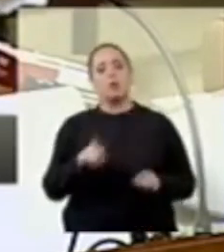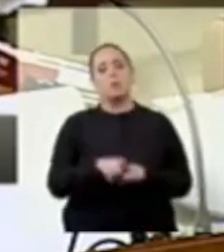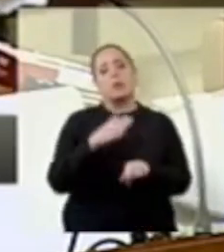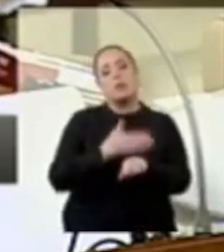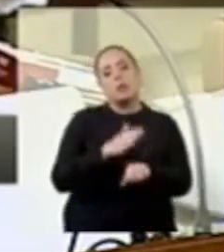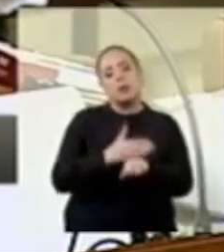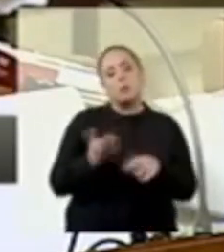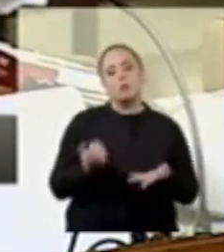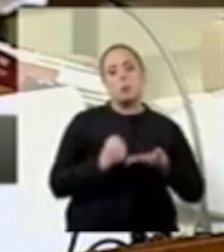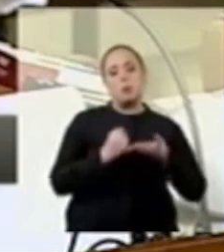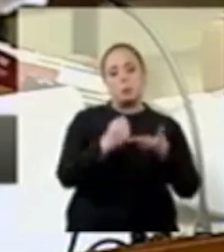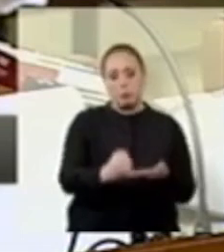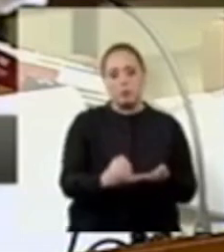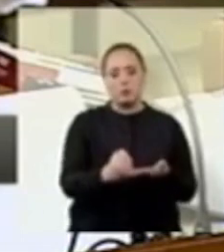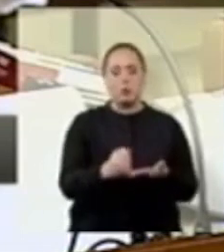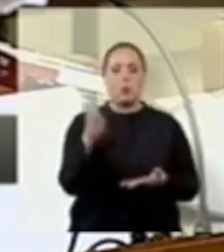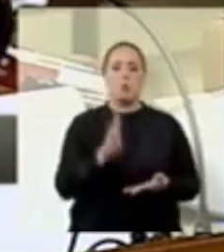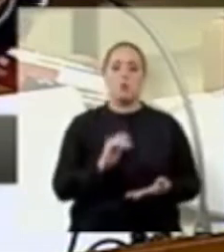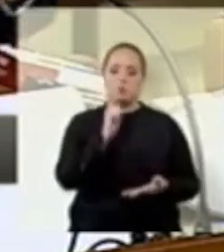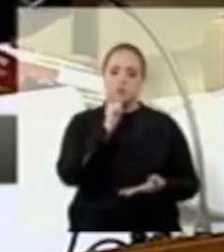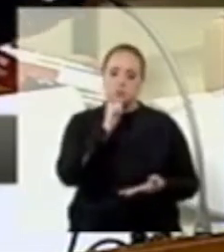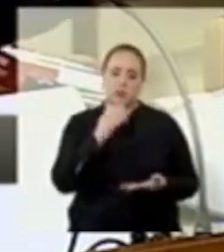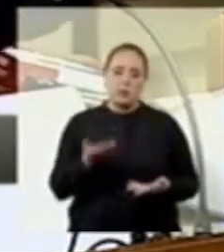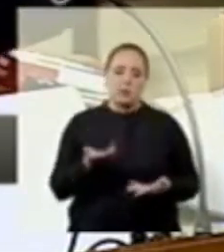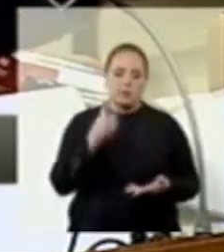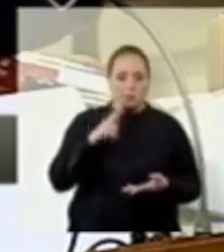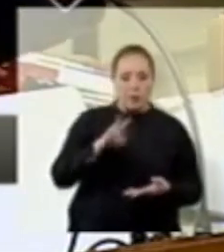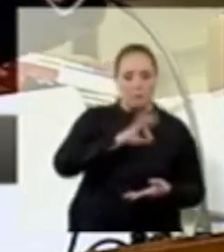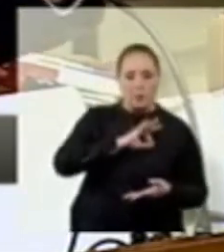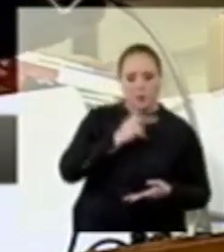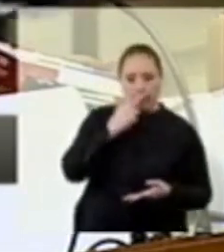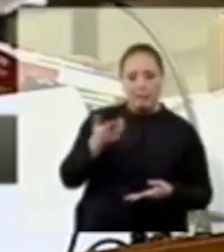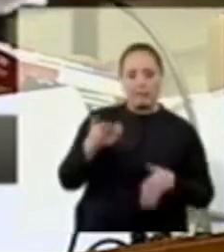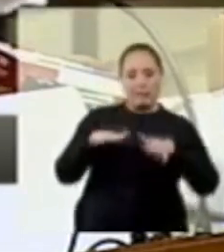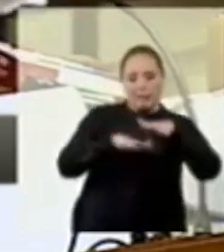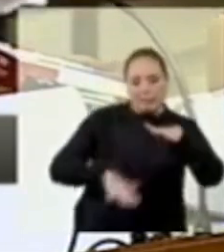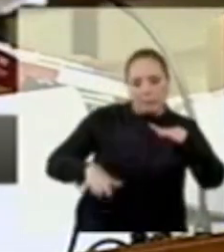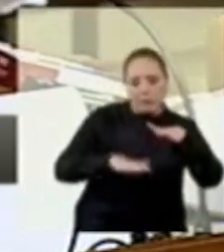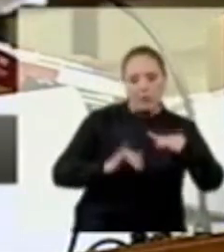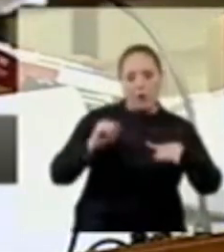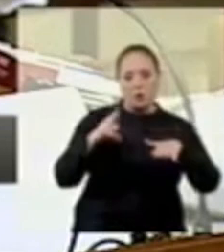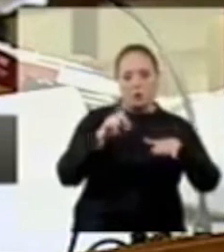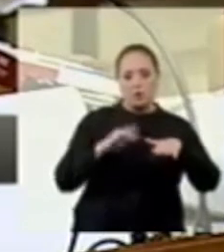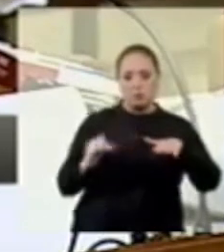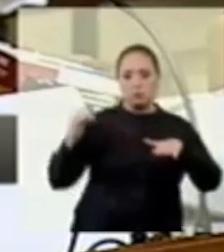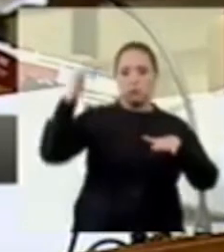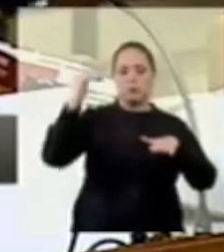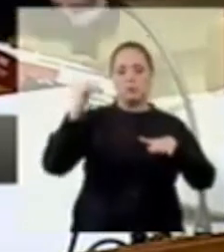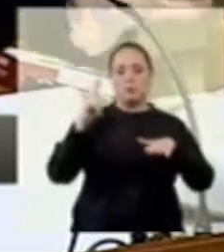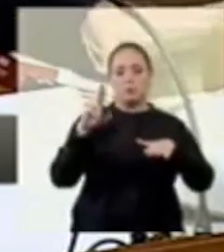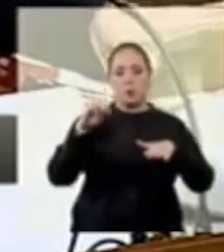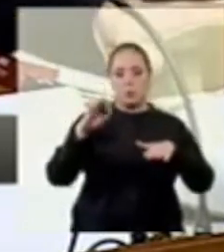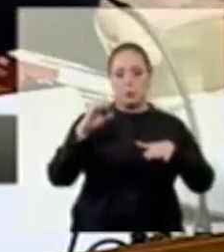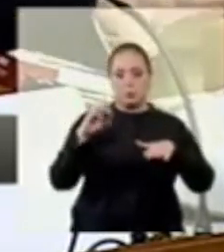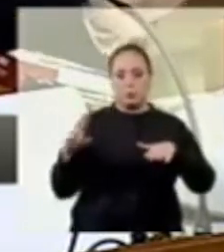dando apoio ao brasil ainda trata a atividade policial como se fosse uma atividade menor juiz é muito importante o promotor é muito importante